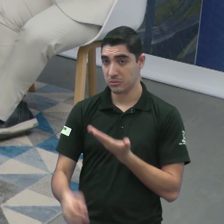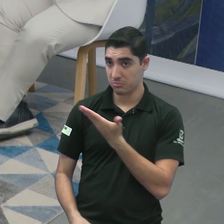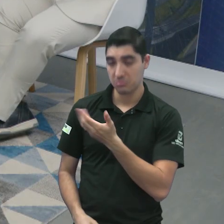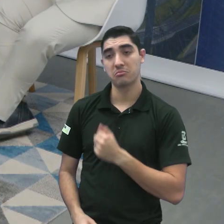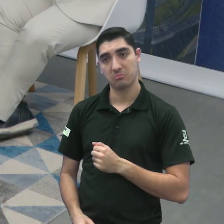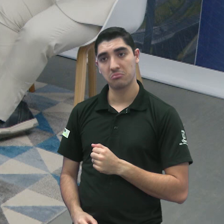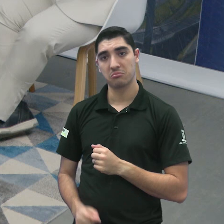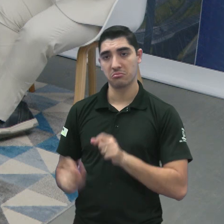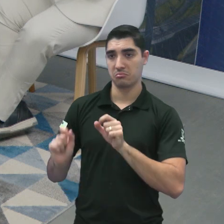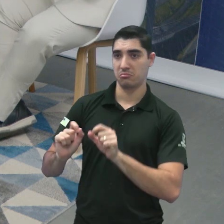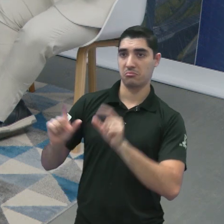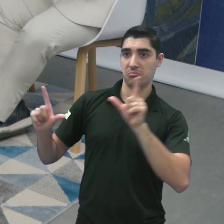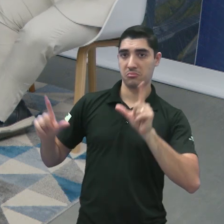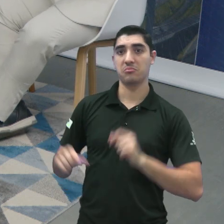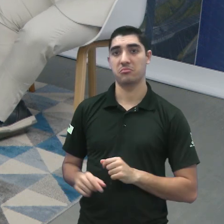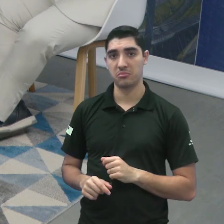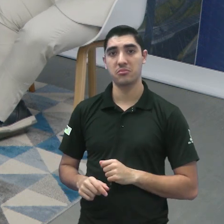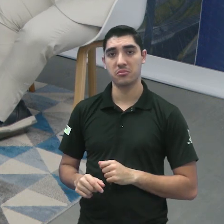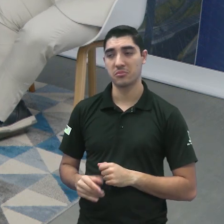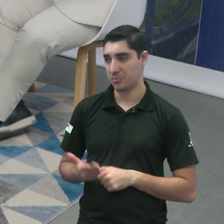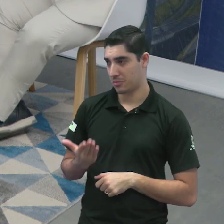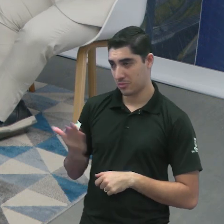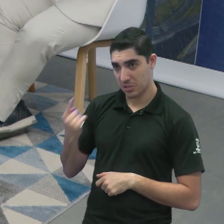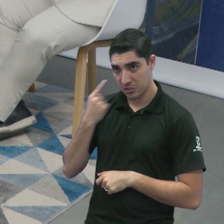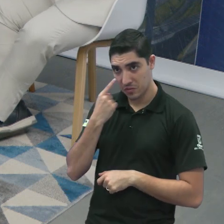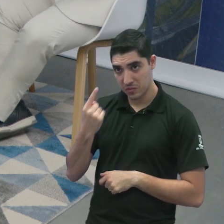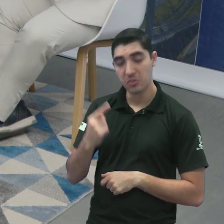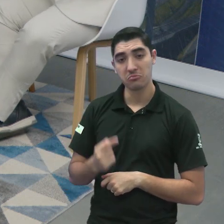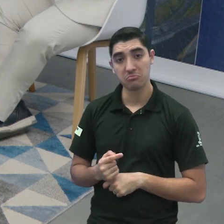no nosso telão. As meninas estão acompanhando